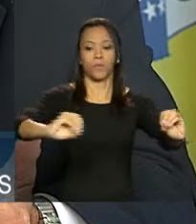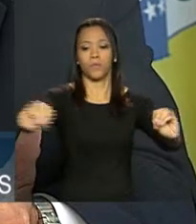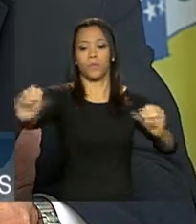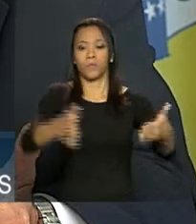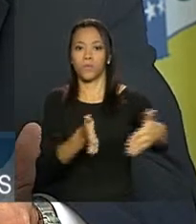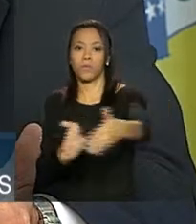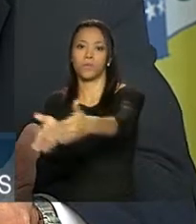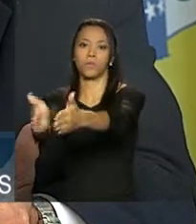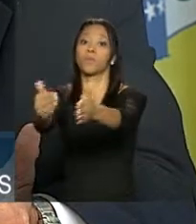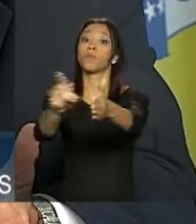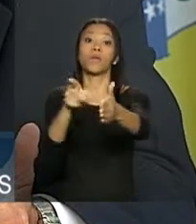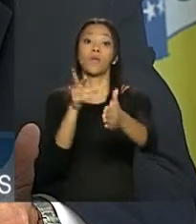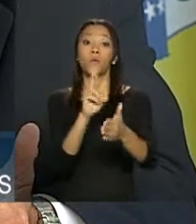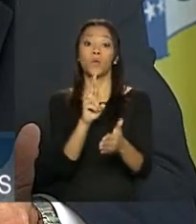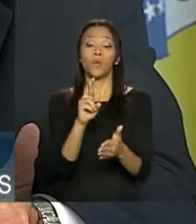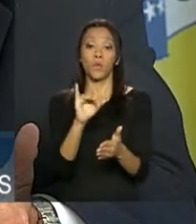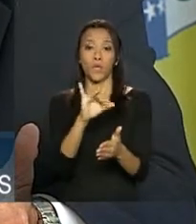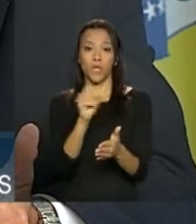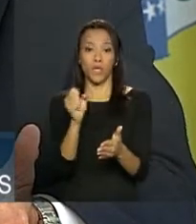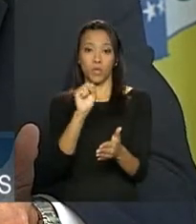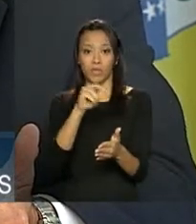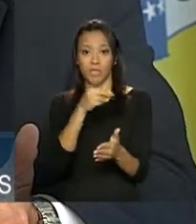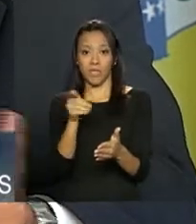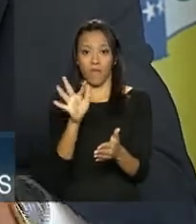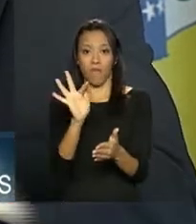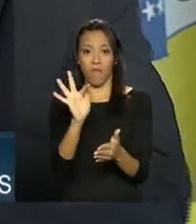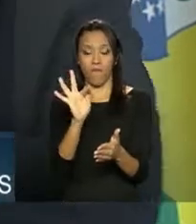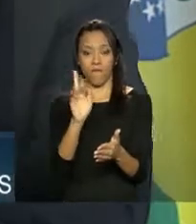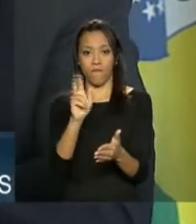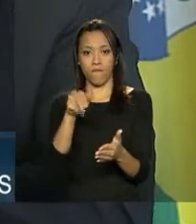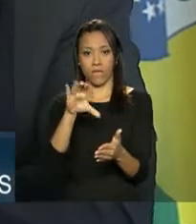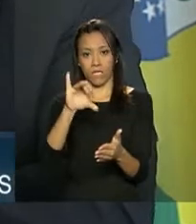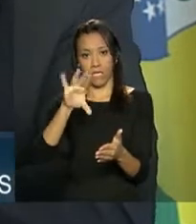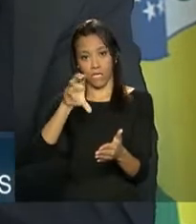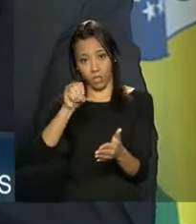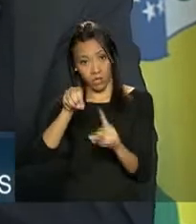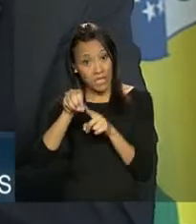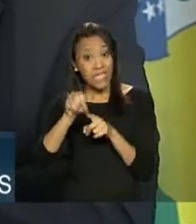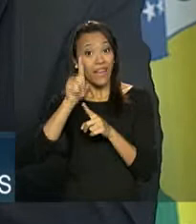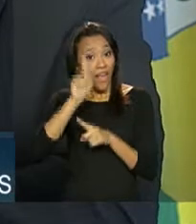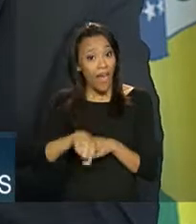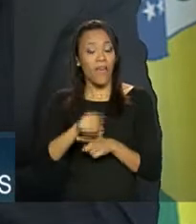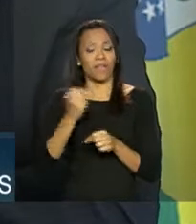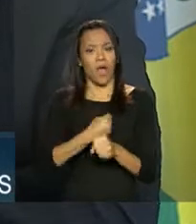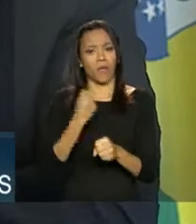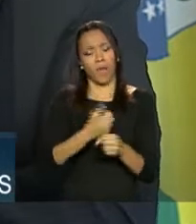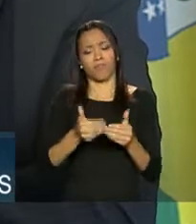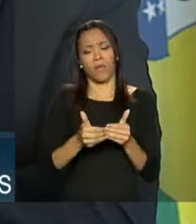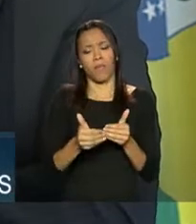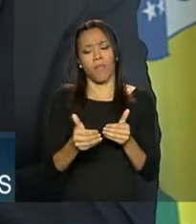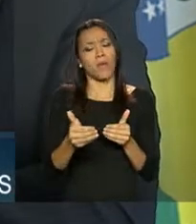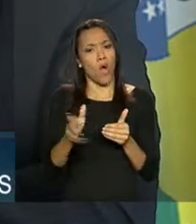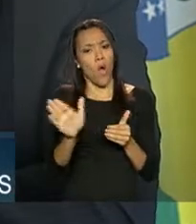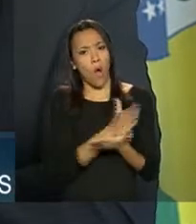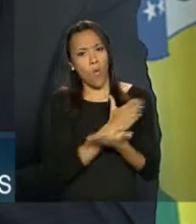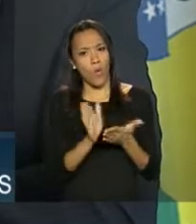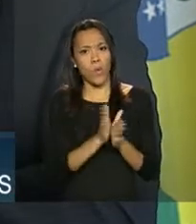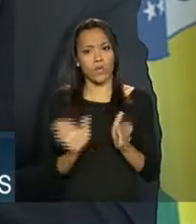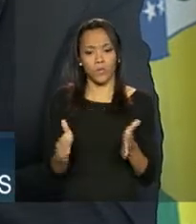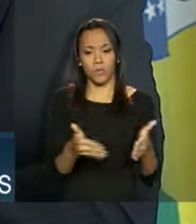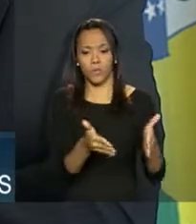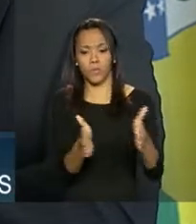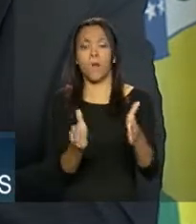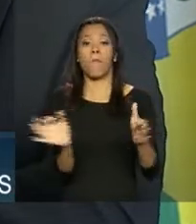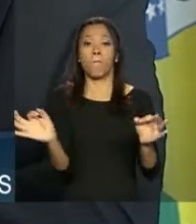transposição é essa Essas são obras que começaram a ficar prontas algumas delas já prontas